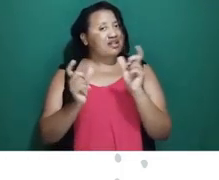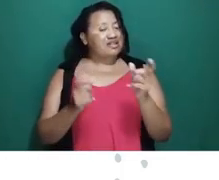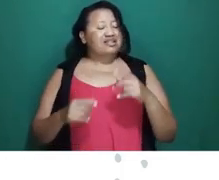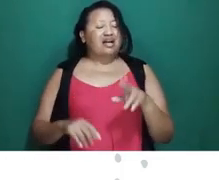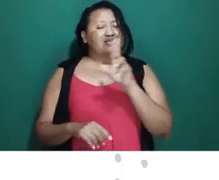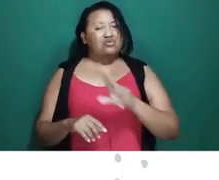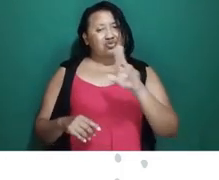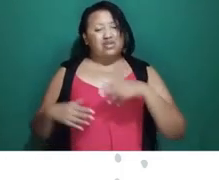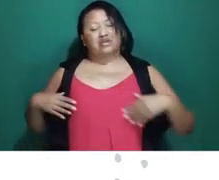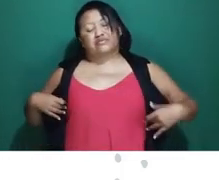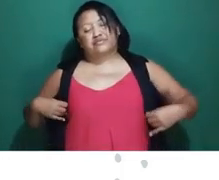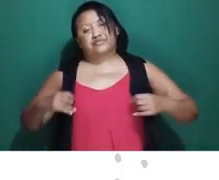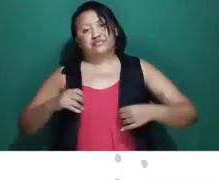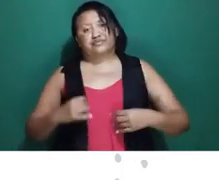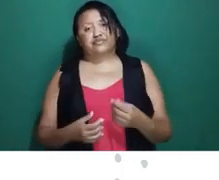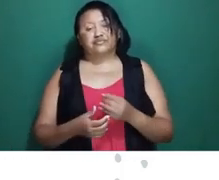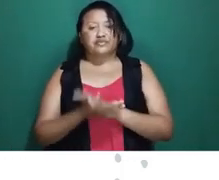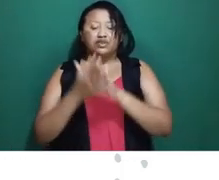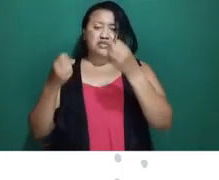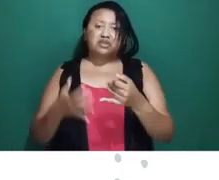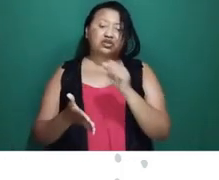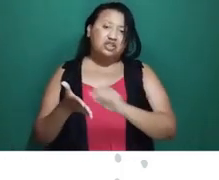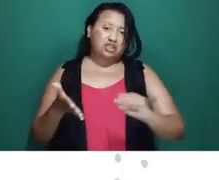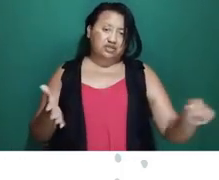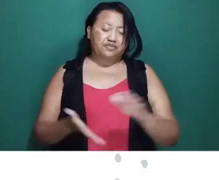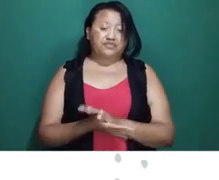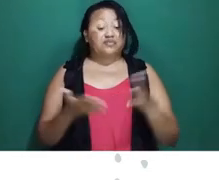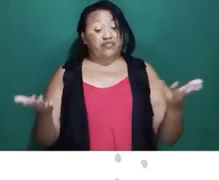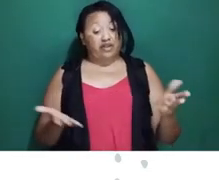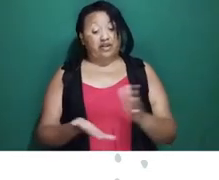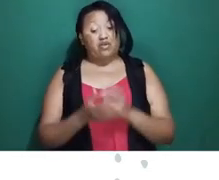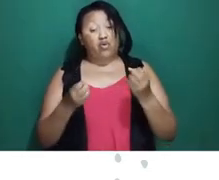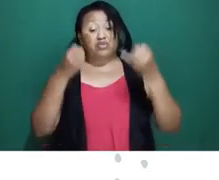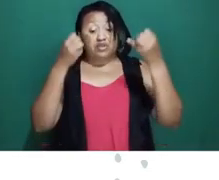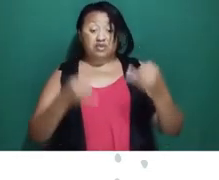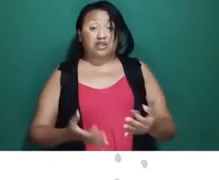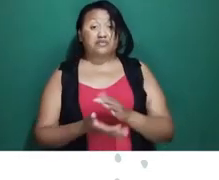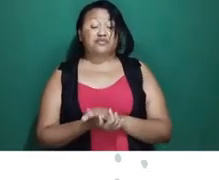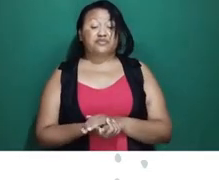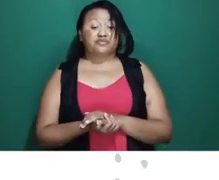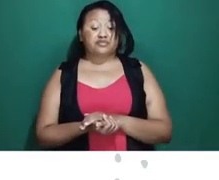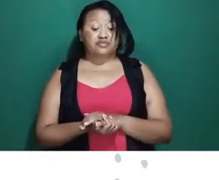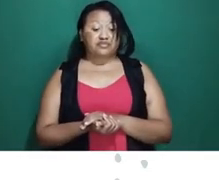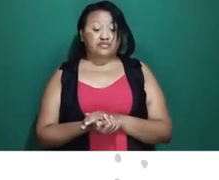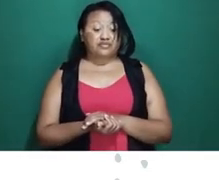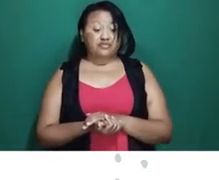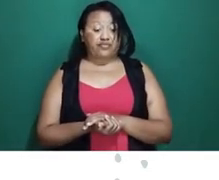sendo ditas que estão sendo que foram escritas E aí né como eu já falei